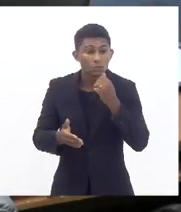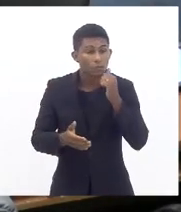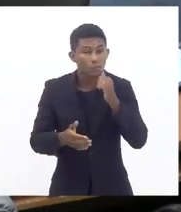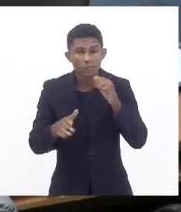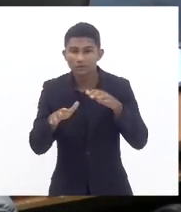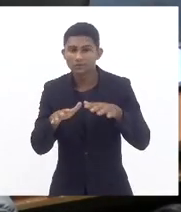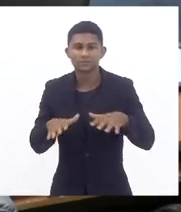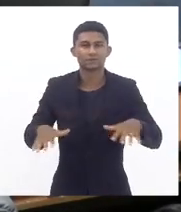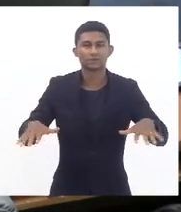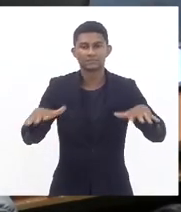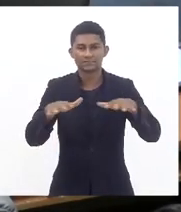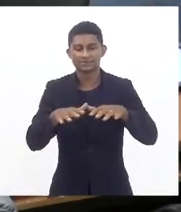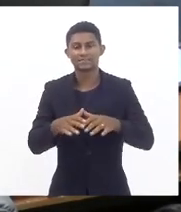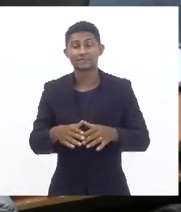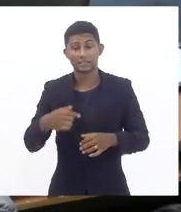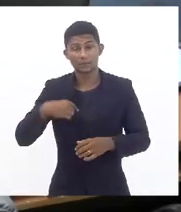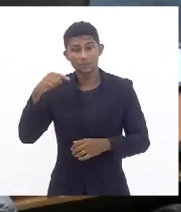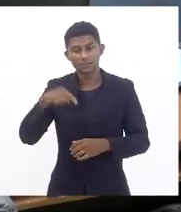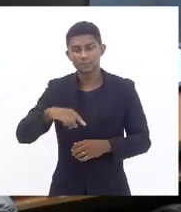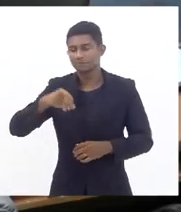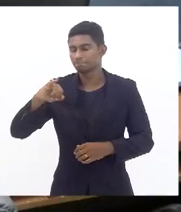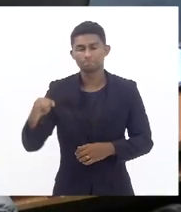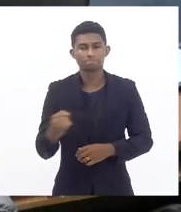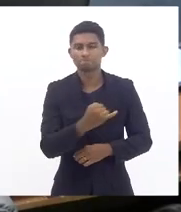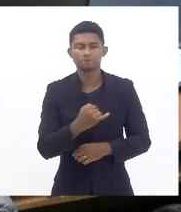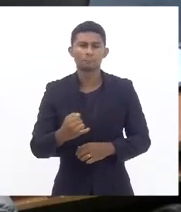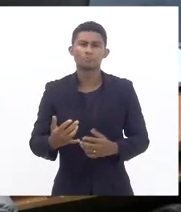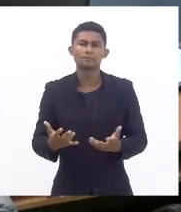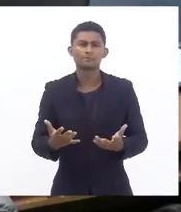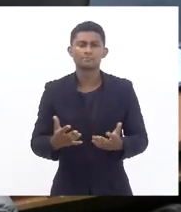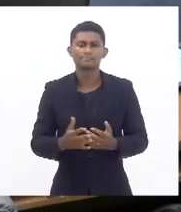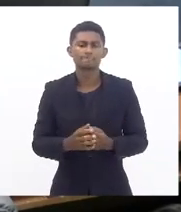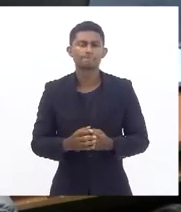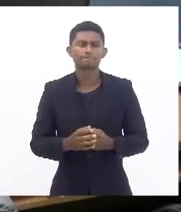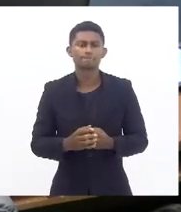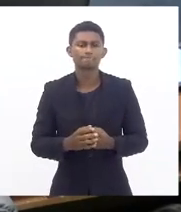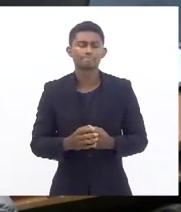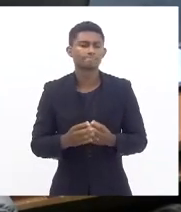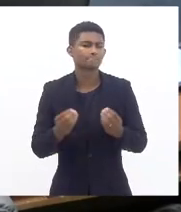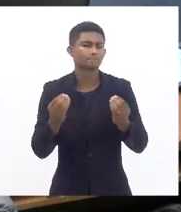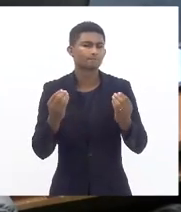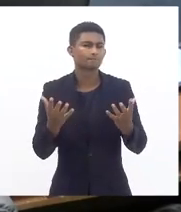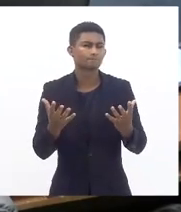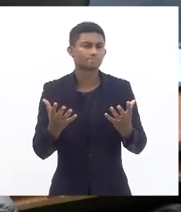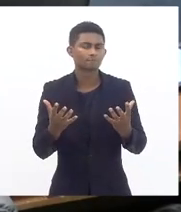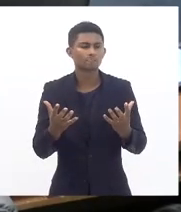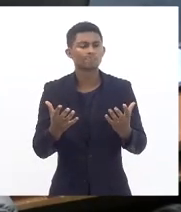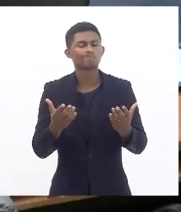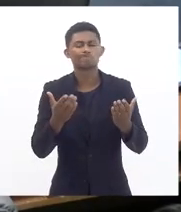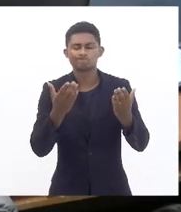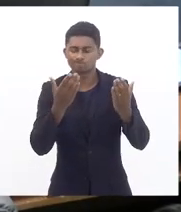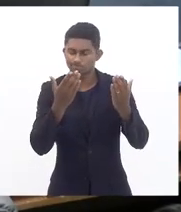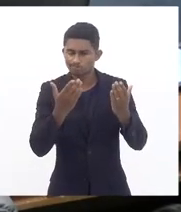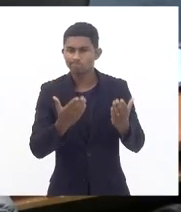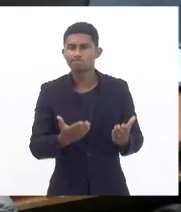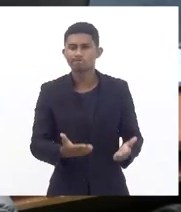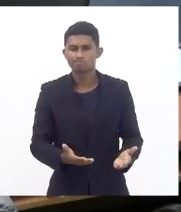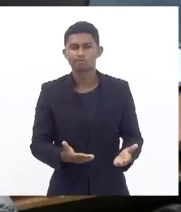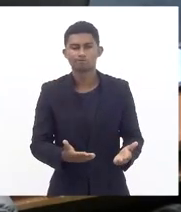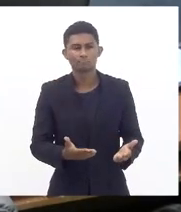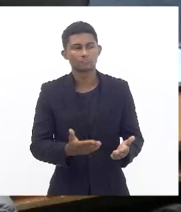Quero aproveitar a oportunidade para fazer uma homenagem antes do